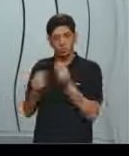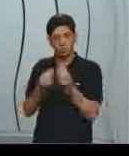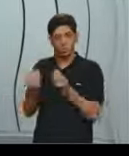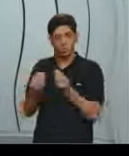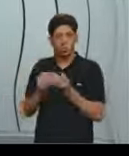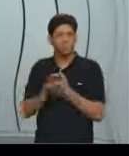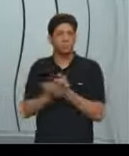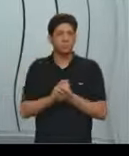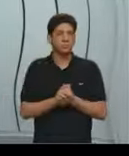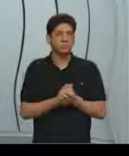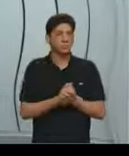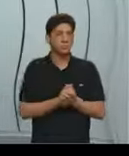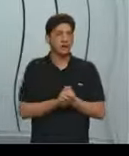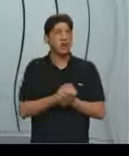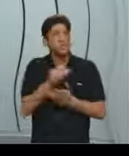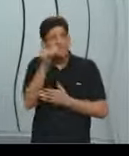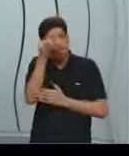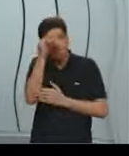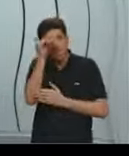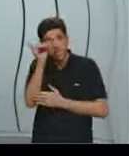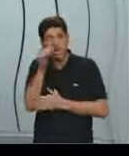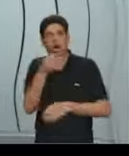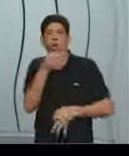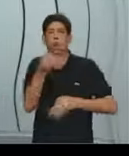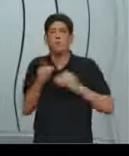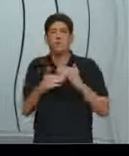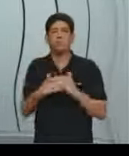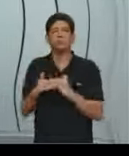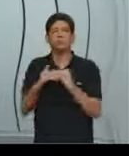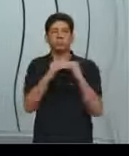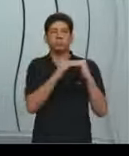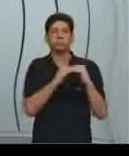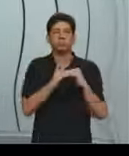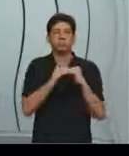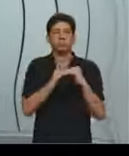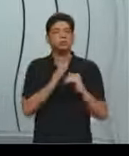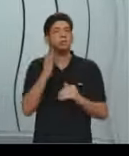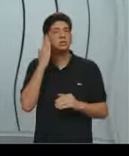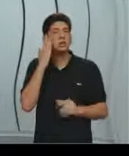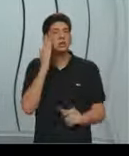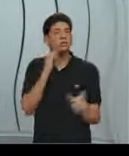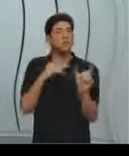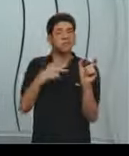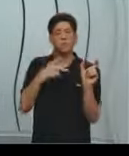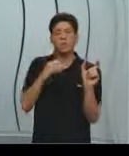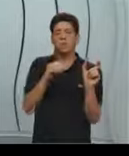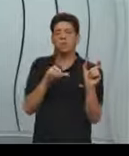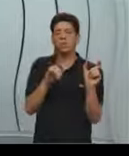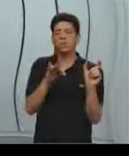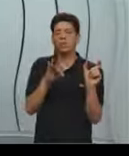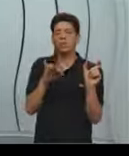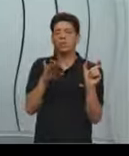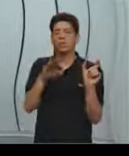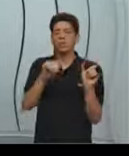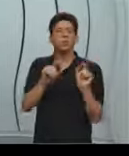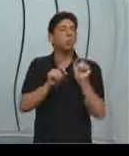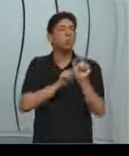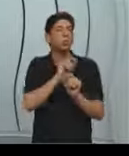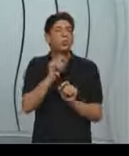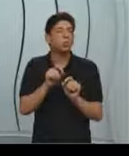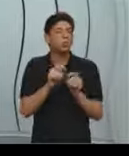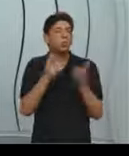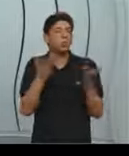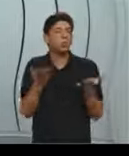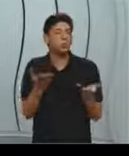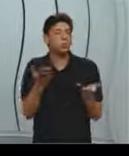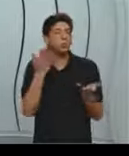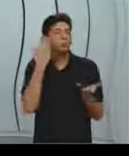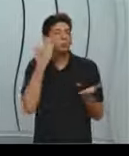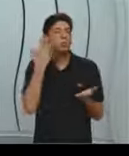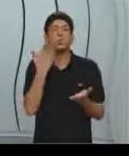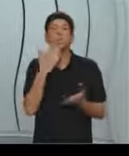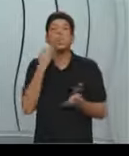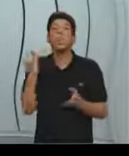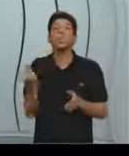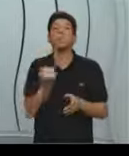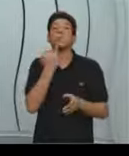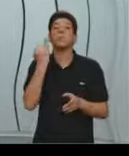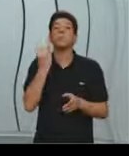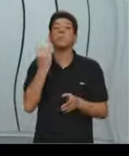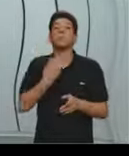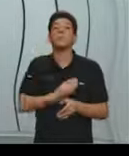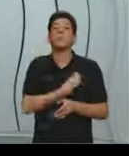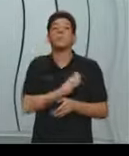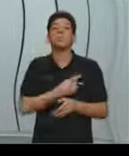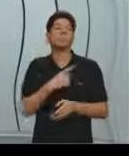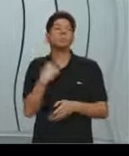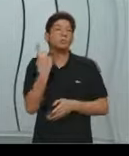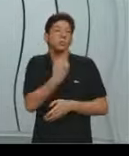o que é o senso comum que a gente entende por política e tentar entender de fato O que que significa Qual que é a importância dela